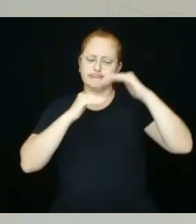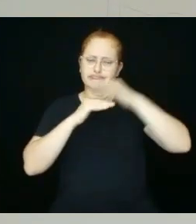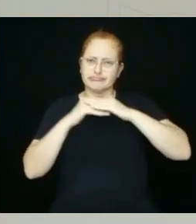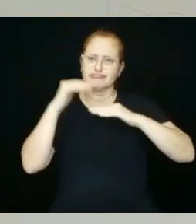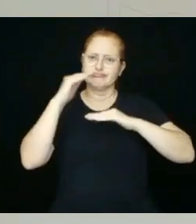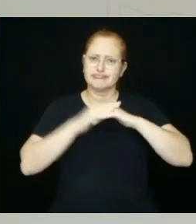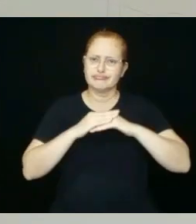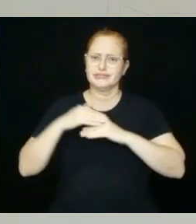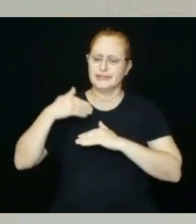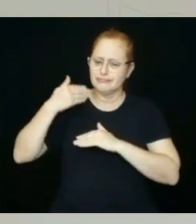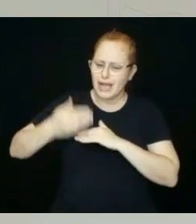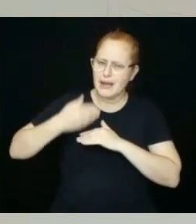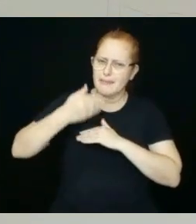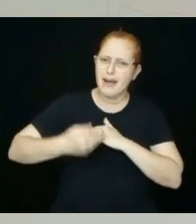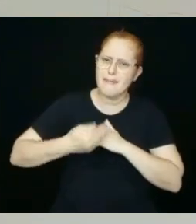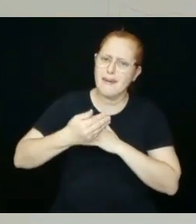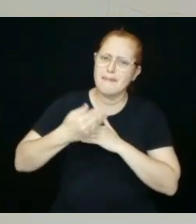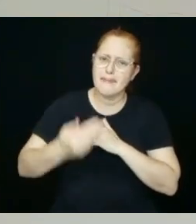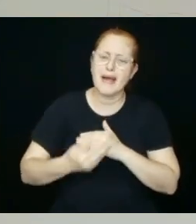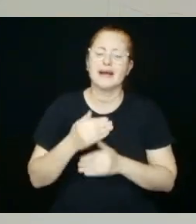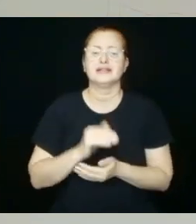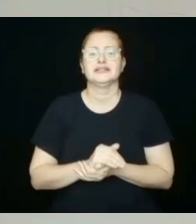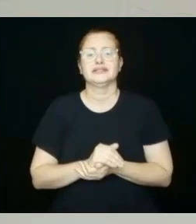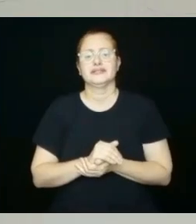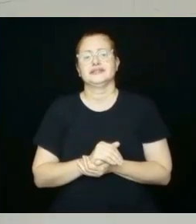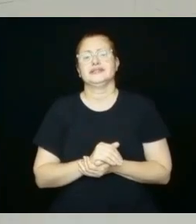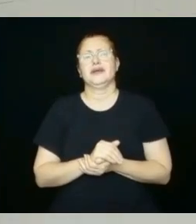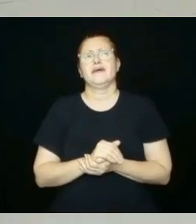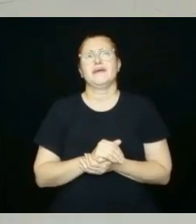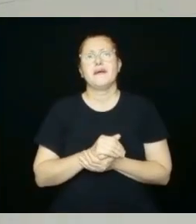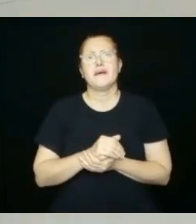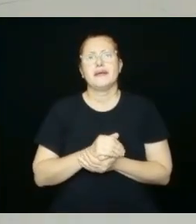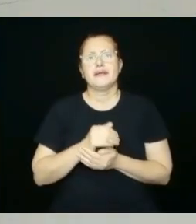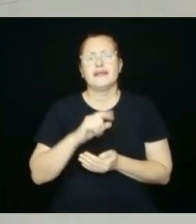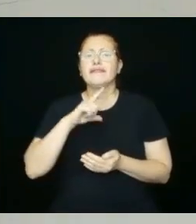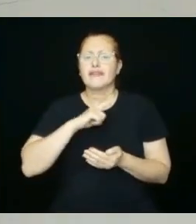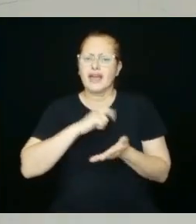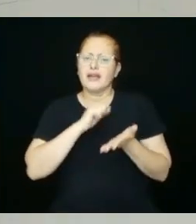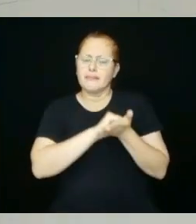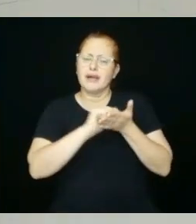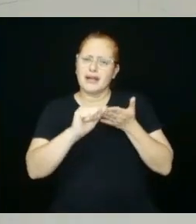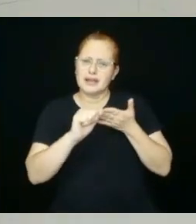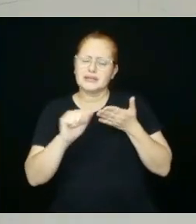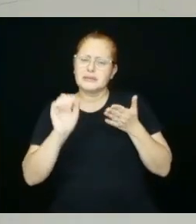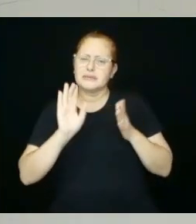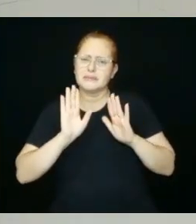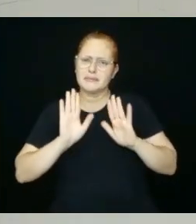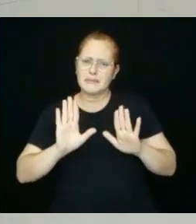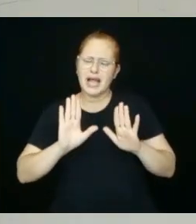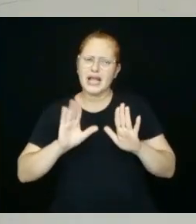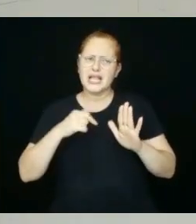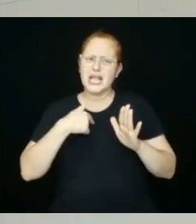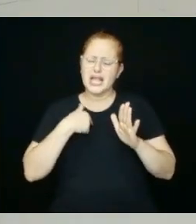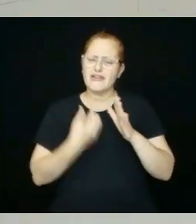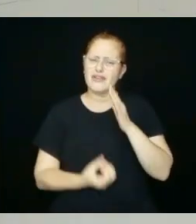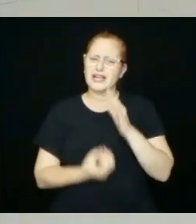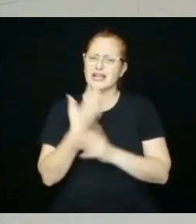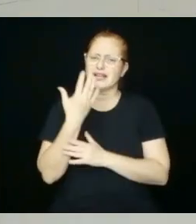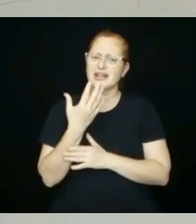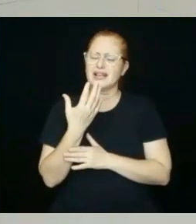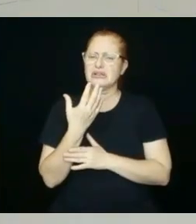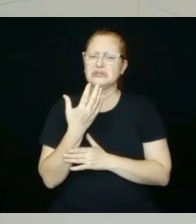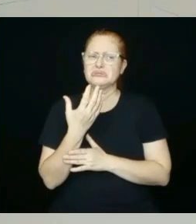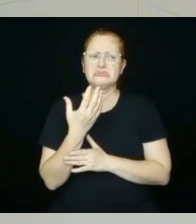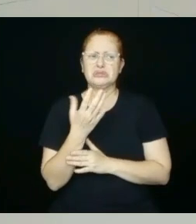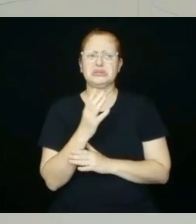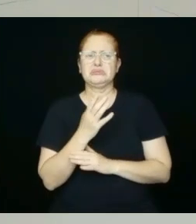Os tempos que foram se acumulando, tipo, por mais que fiquem apagados ali atrás, eles trazem, sei lá, uma densidade. Aí eu fui criando um